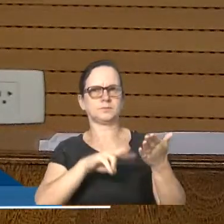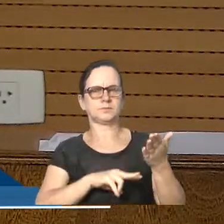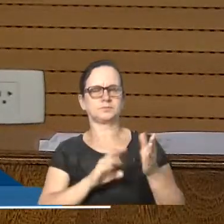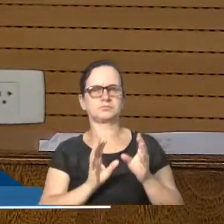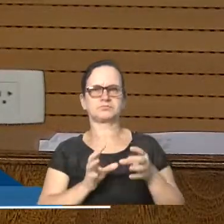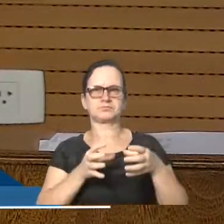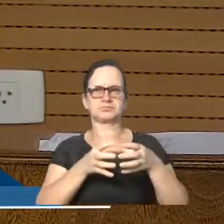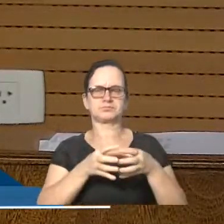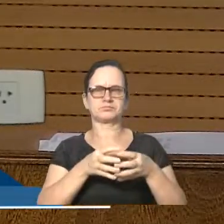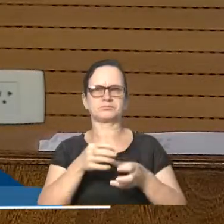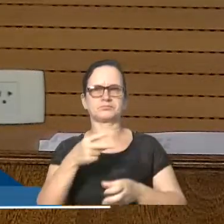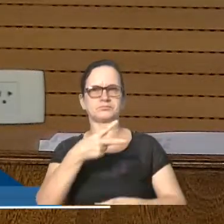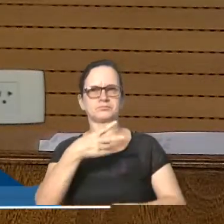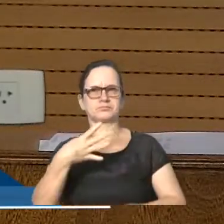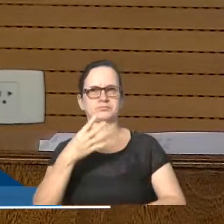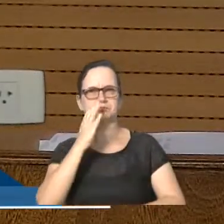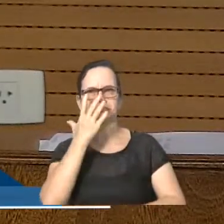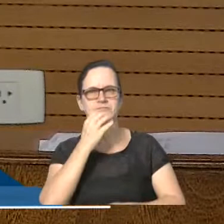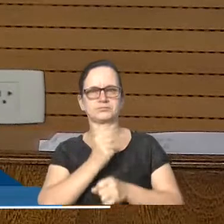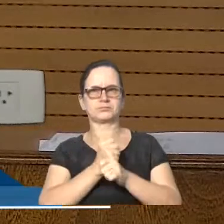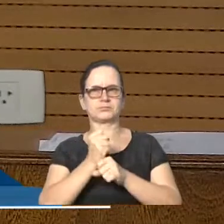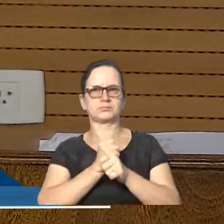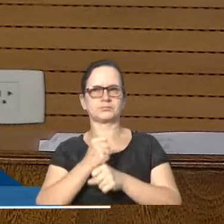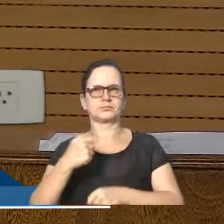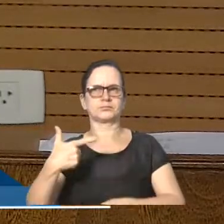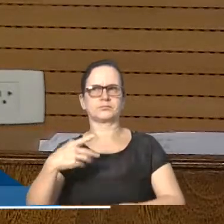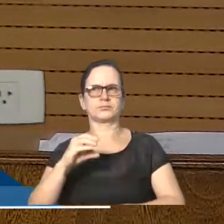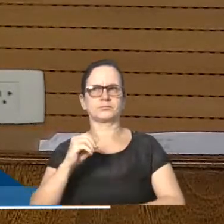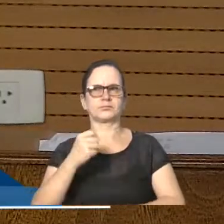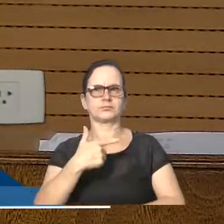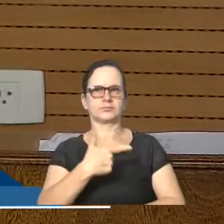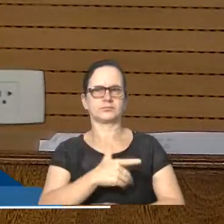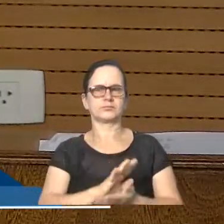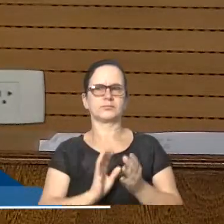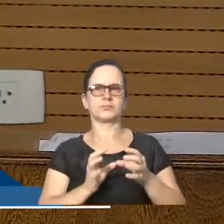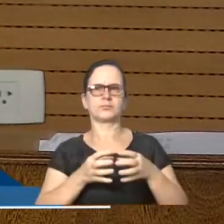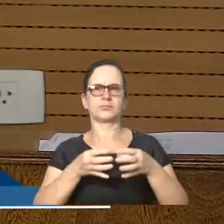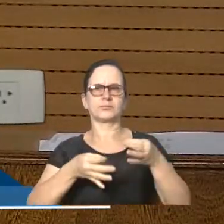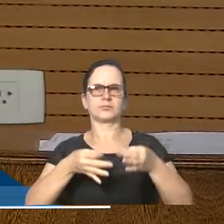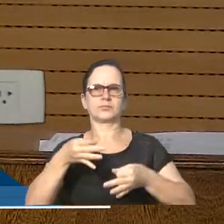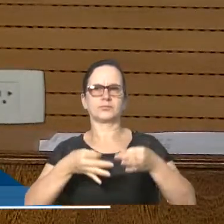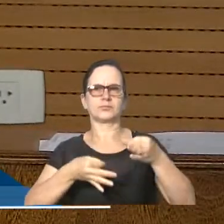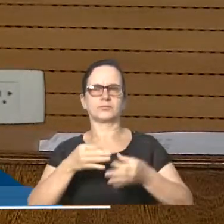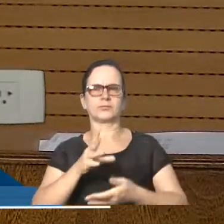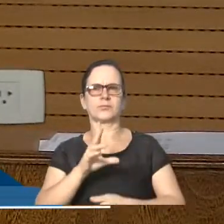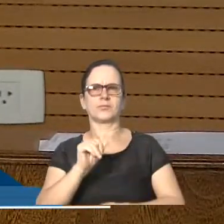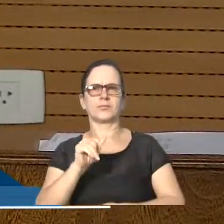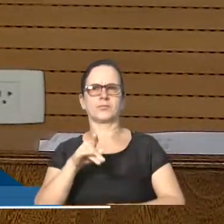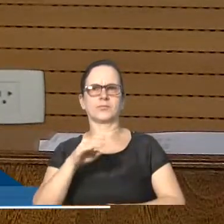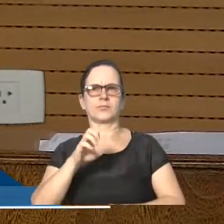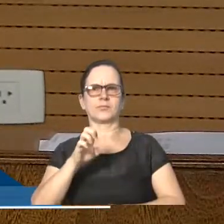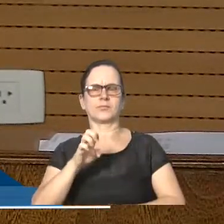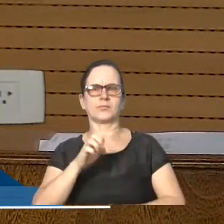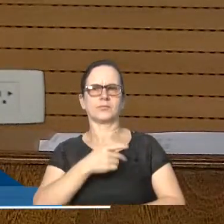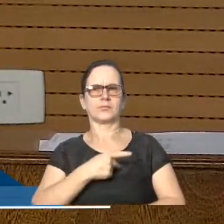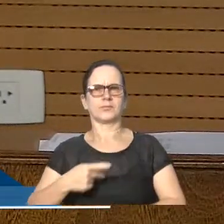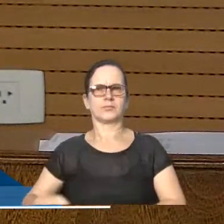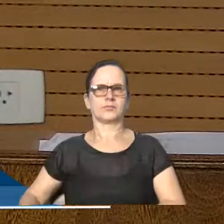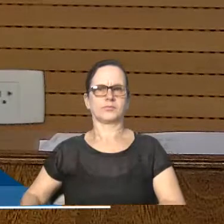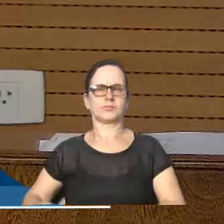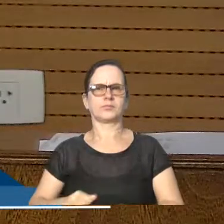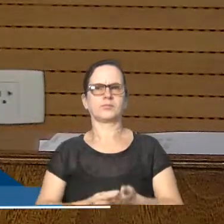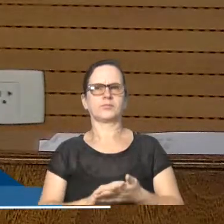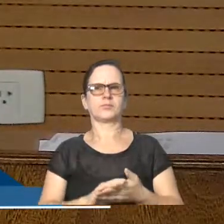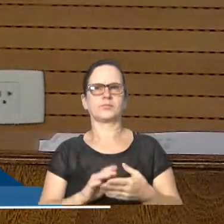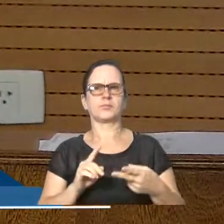Sala das Comissões, 24 de fevereiro de 2022. Comissão de Justiça e Redação, Alexandre Mendes da Silva, presidente e